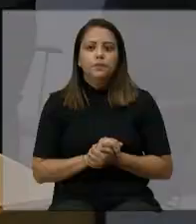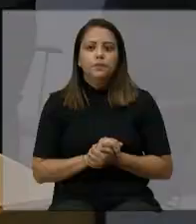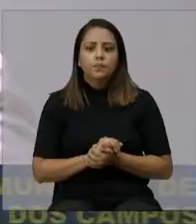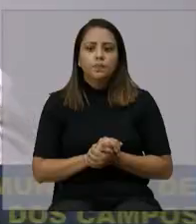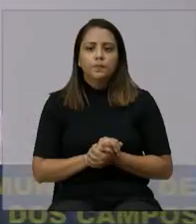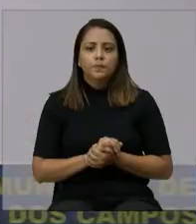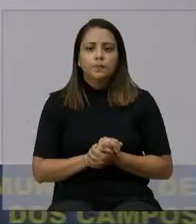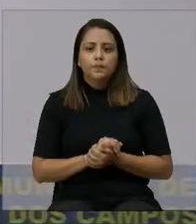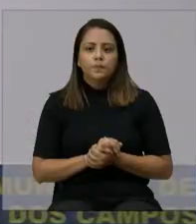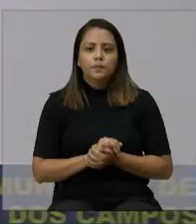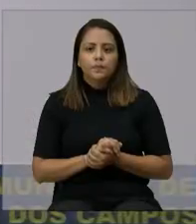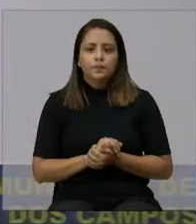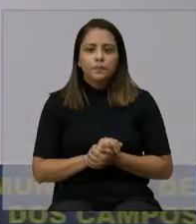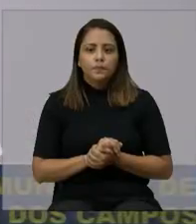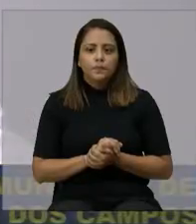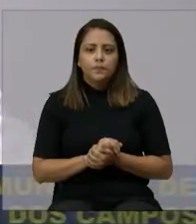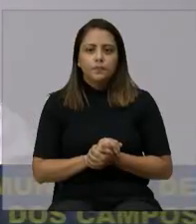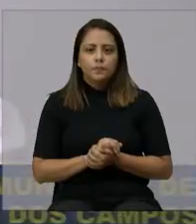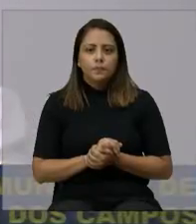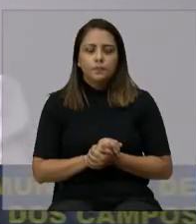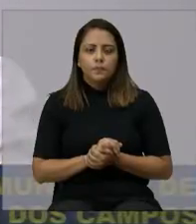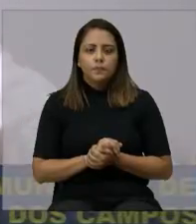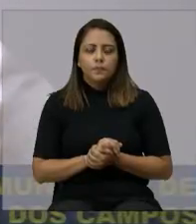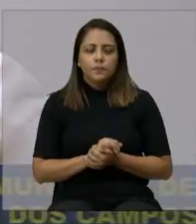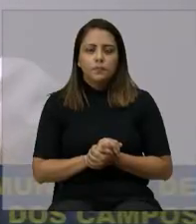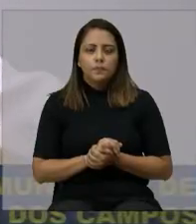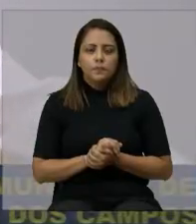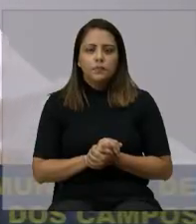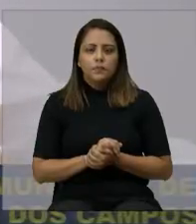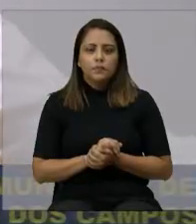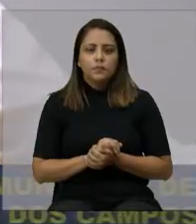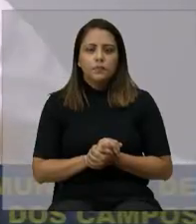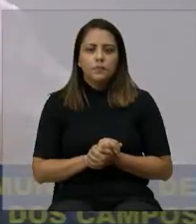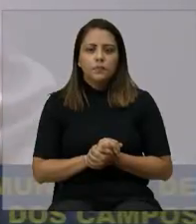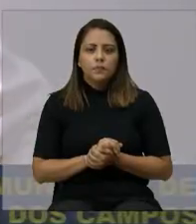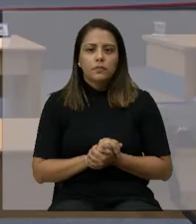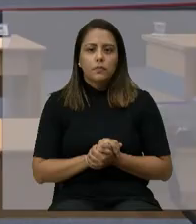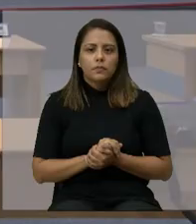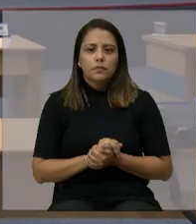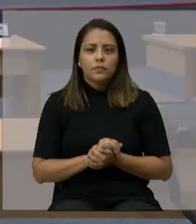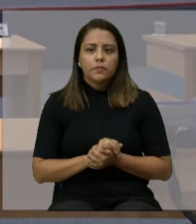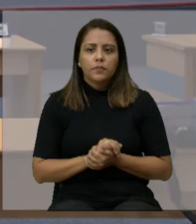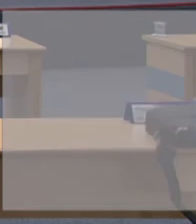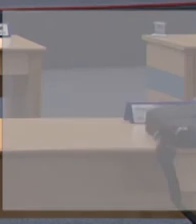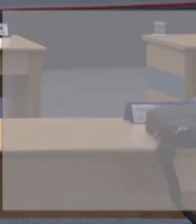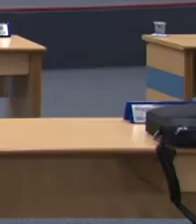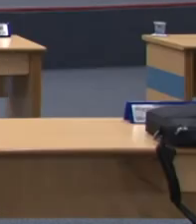Nada mais. Havendo a tratar, está encerrada a presente sessão.